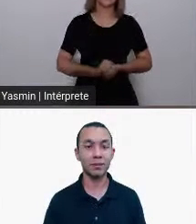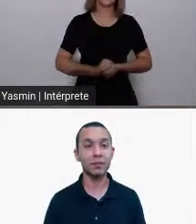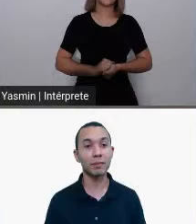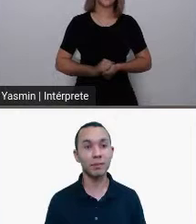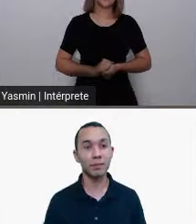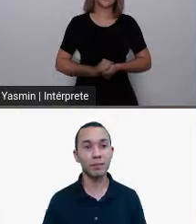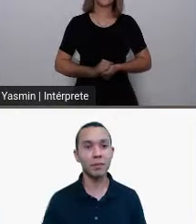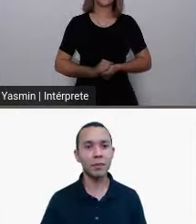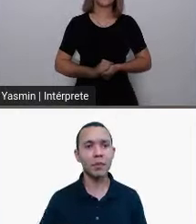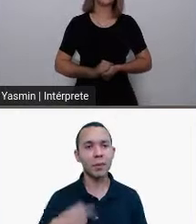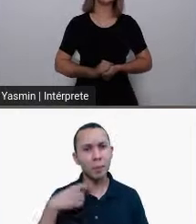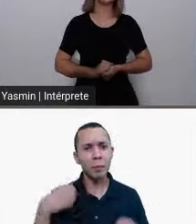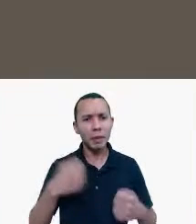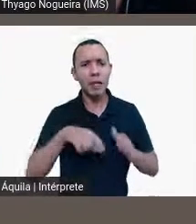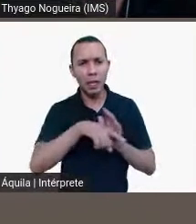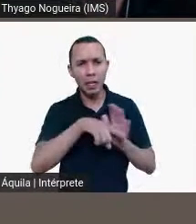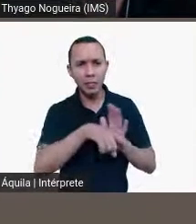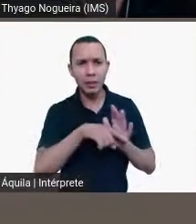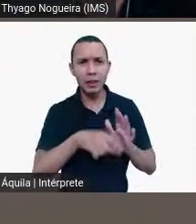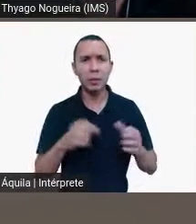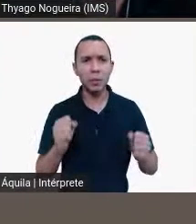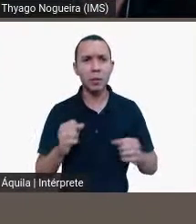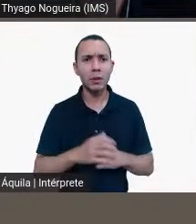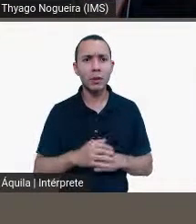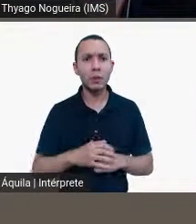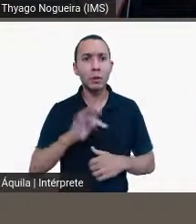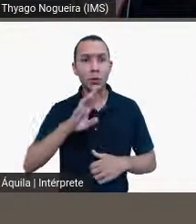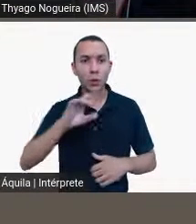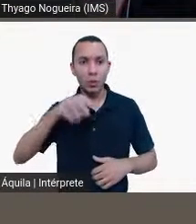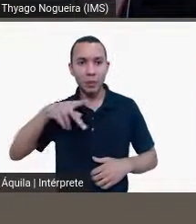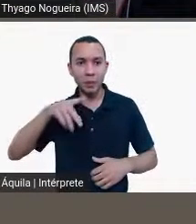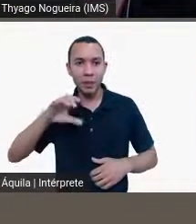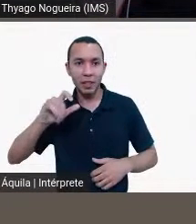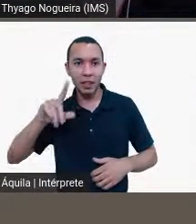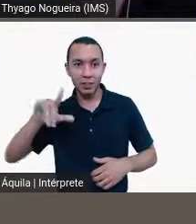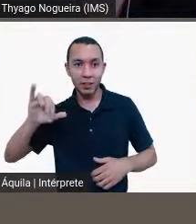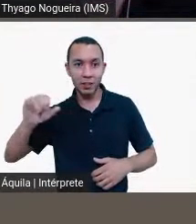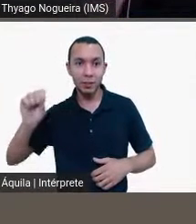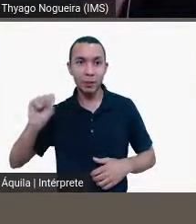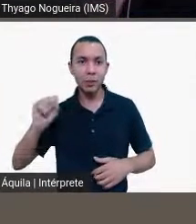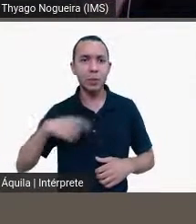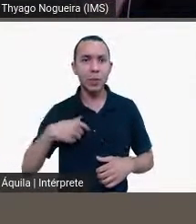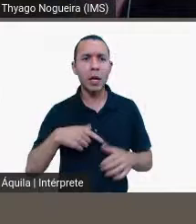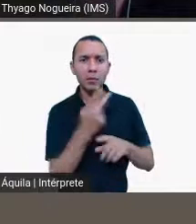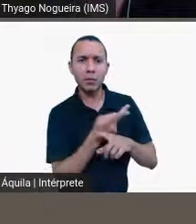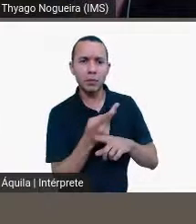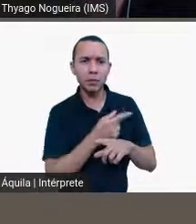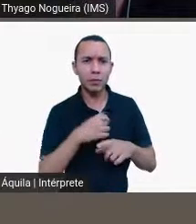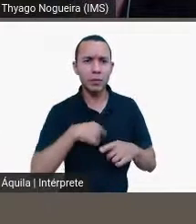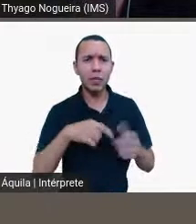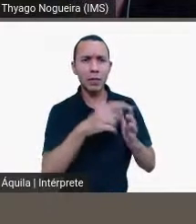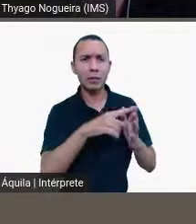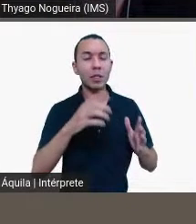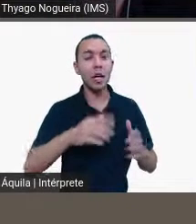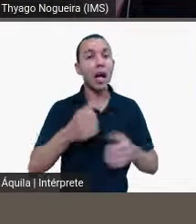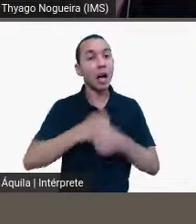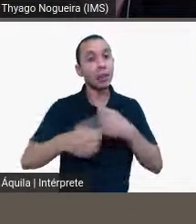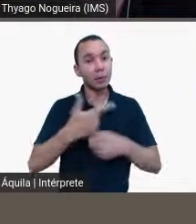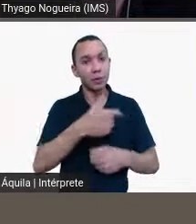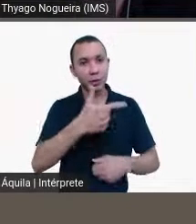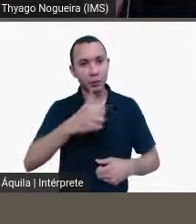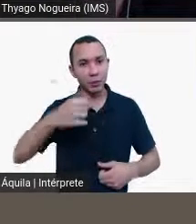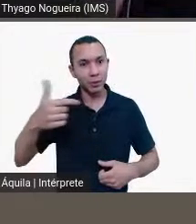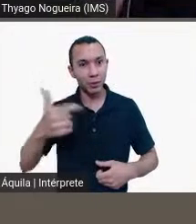deveríamos considerar a hipótese de entender o tropicalismo como busca de nova estabilização de questões postas em 22,